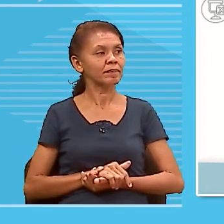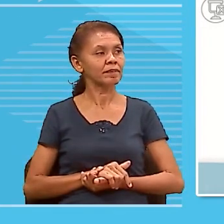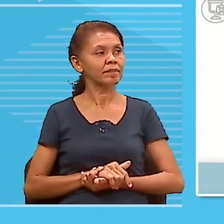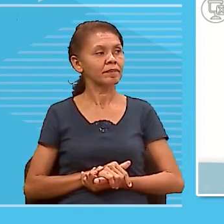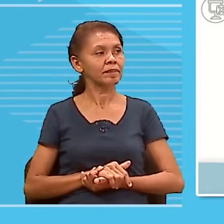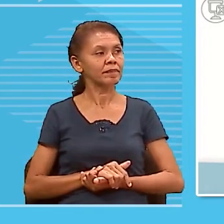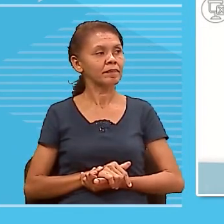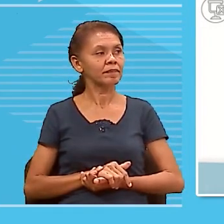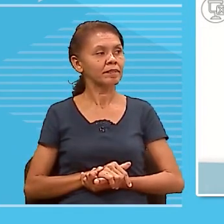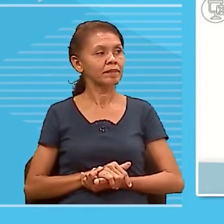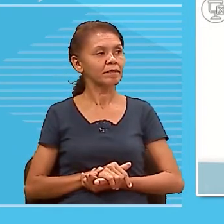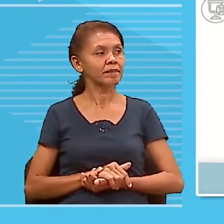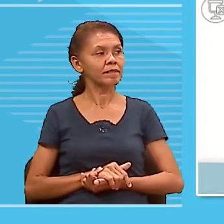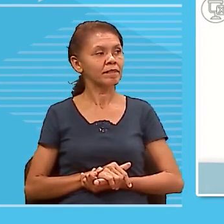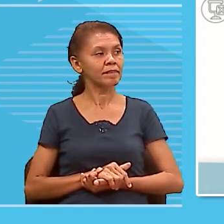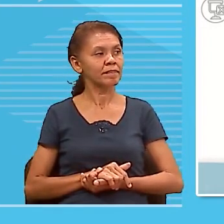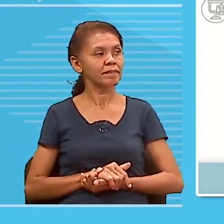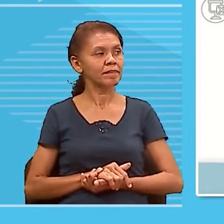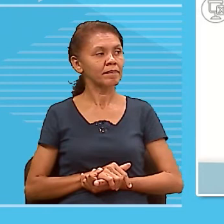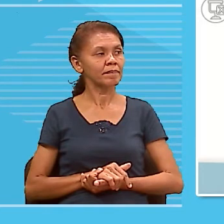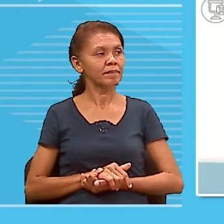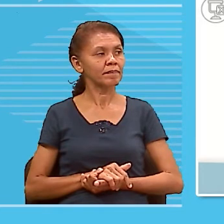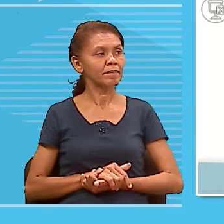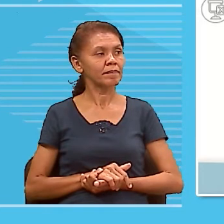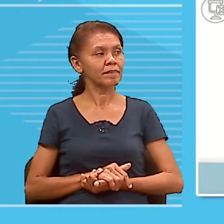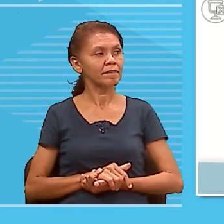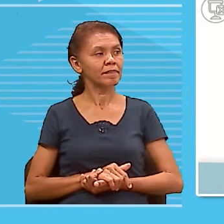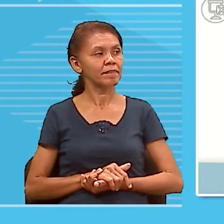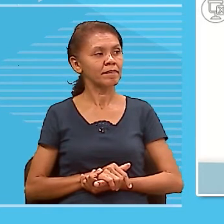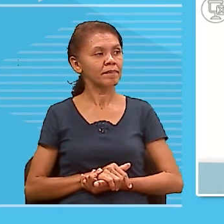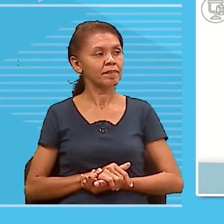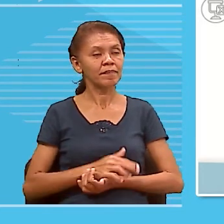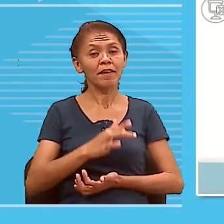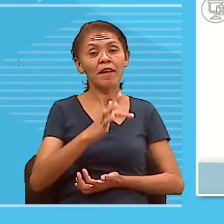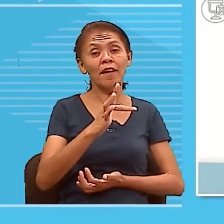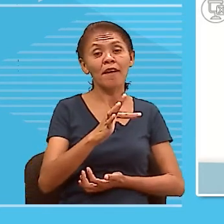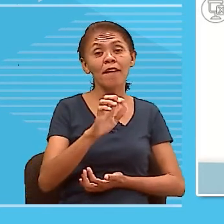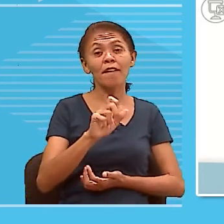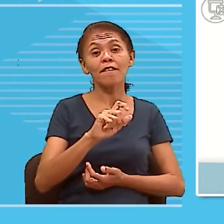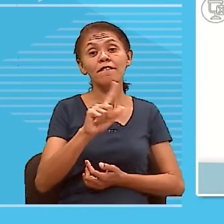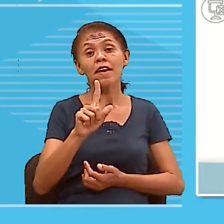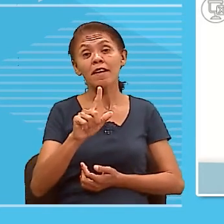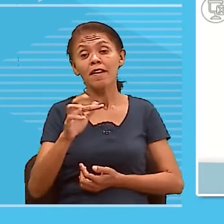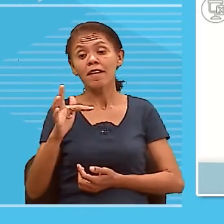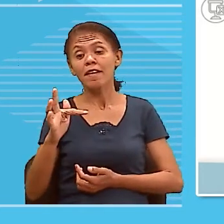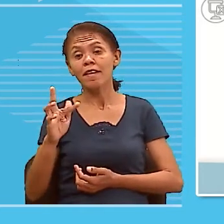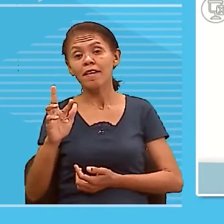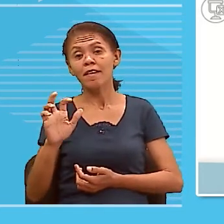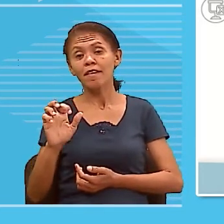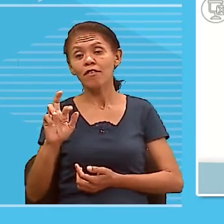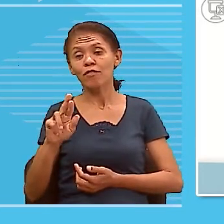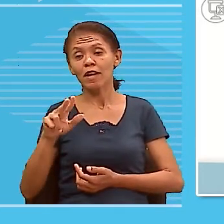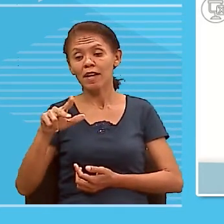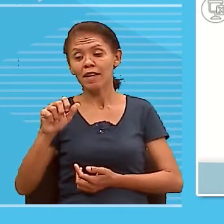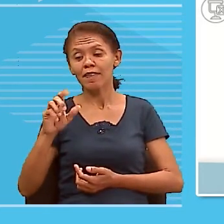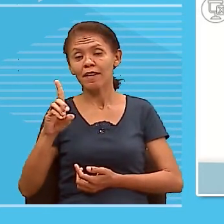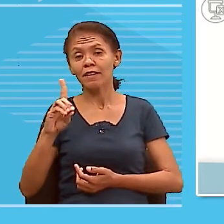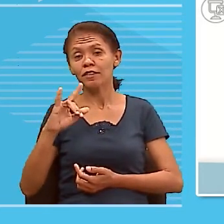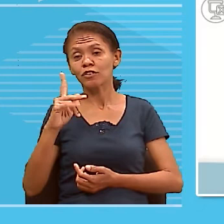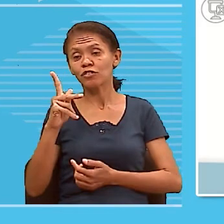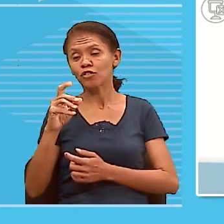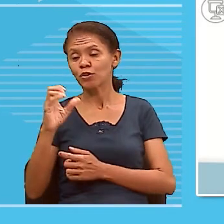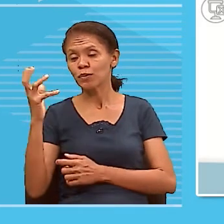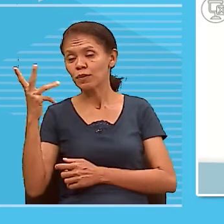por exemplo C Fernandinho lindo o feio Fernandinho tá